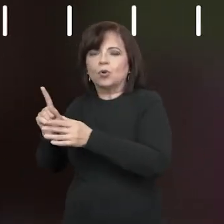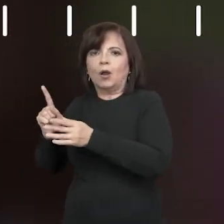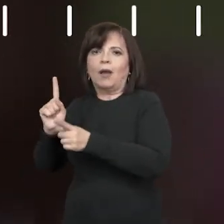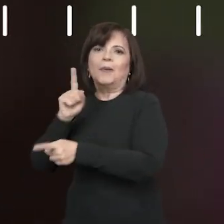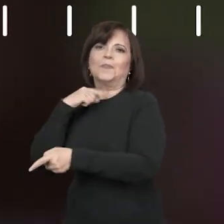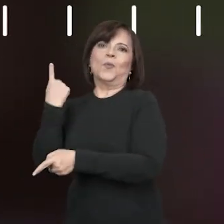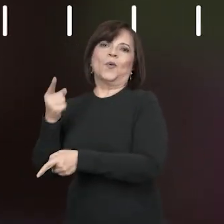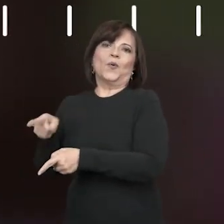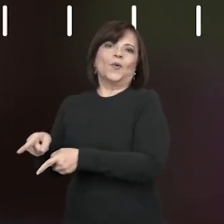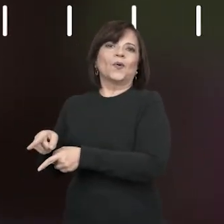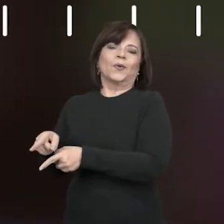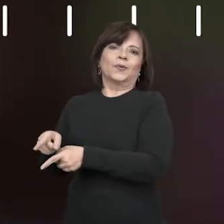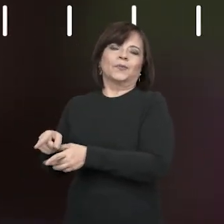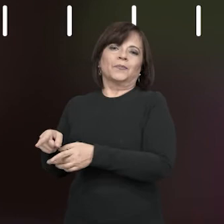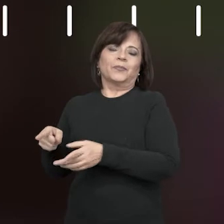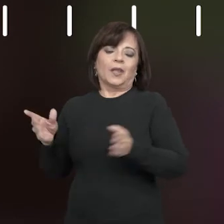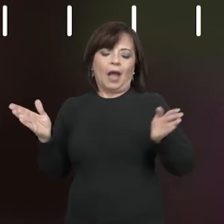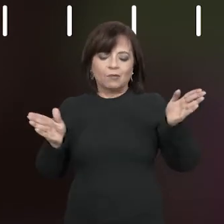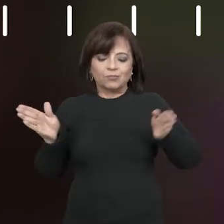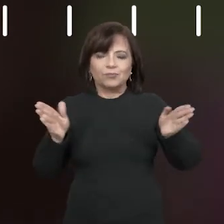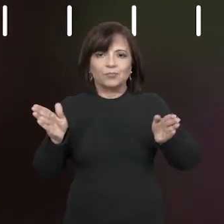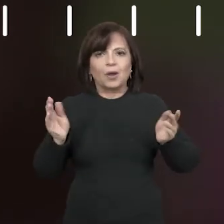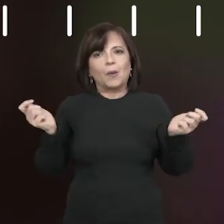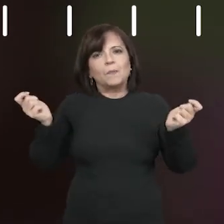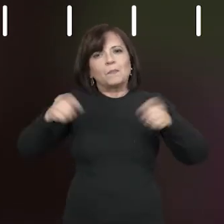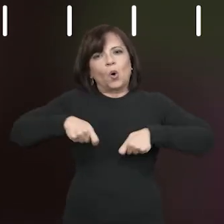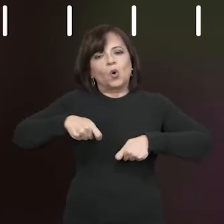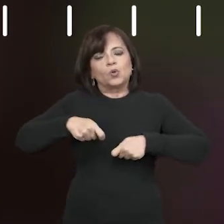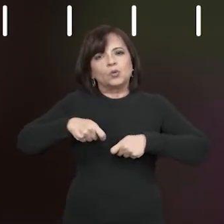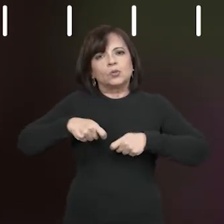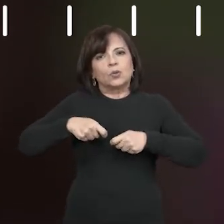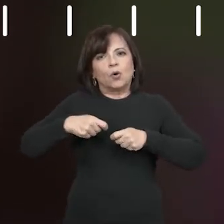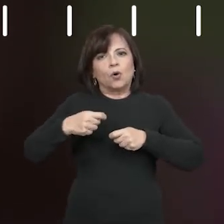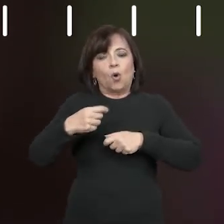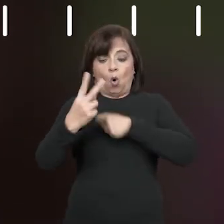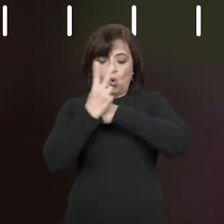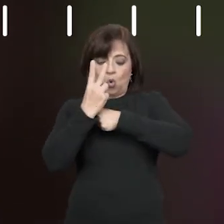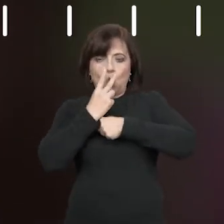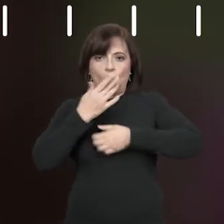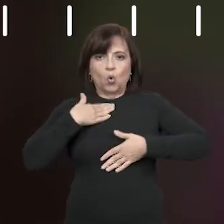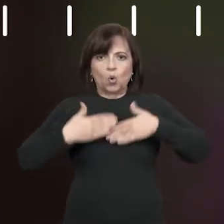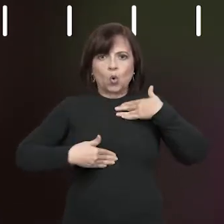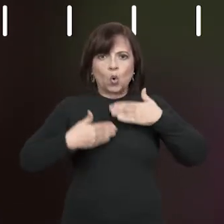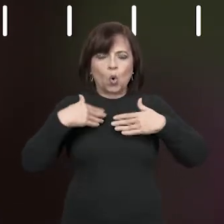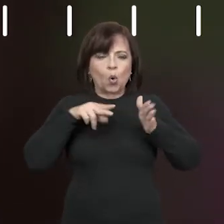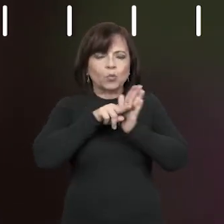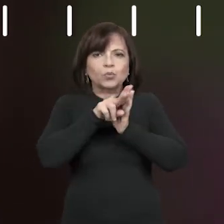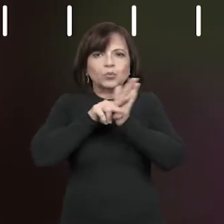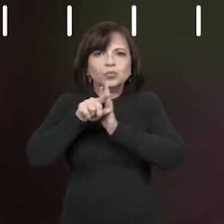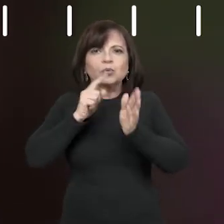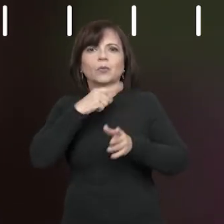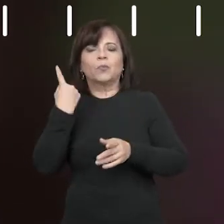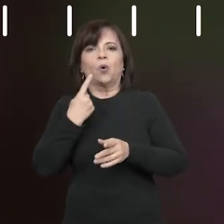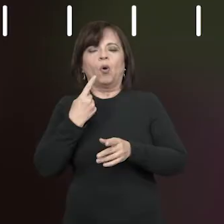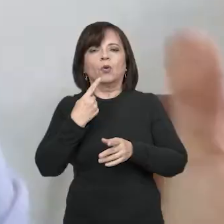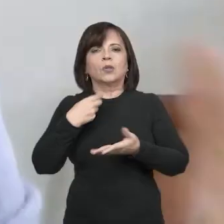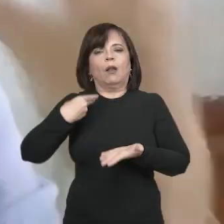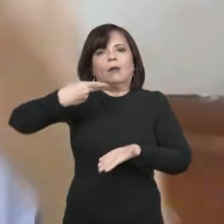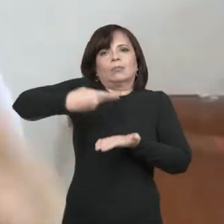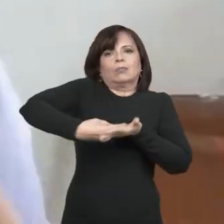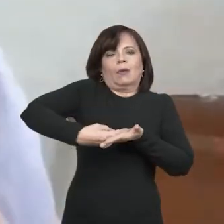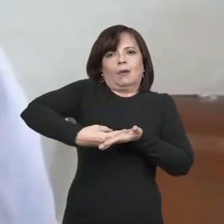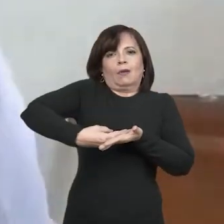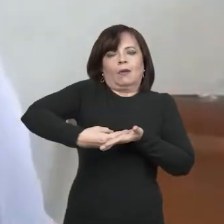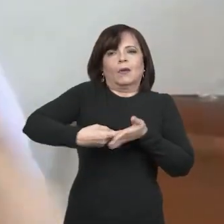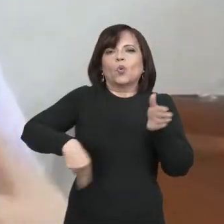investigações, ela veio a óbito, o que possibilitou a realização do laudo de necrópsia, porque até então ela estava hospitalizada no CTI. O